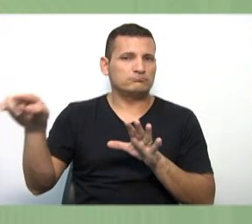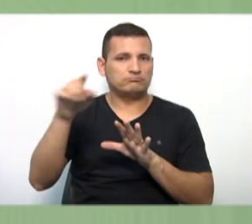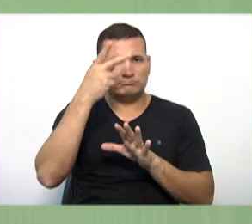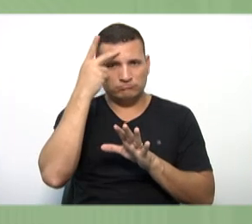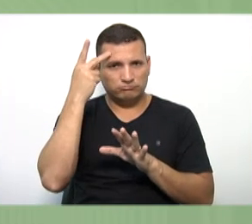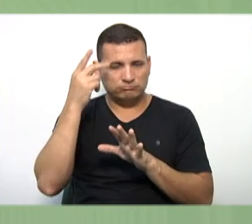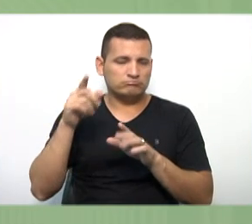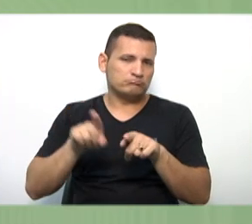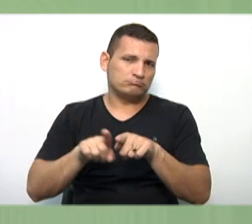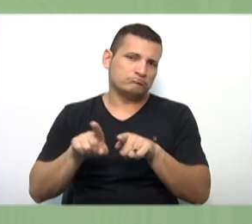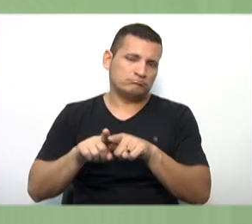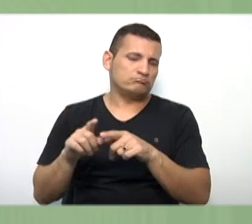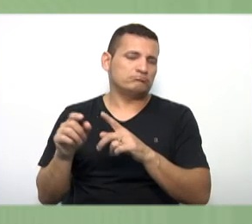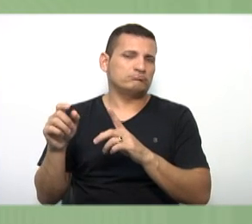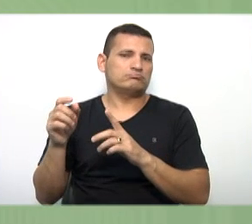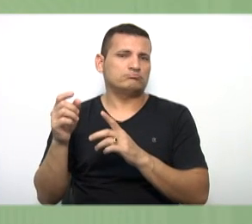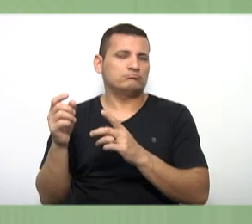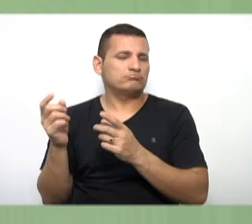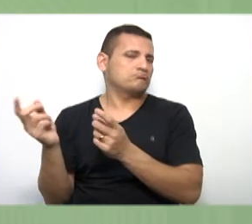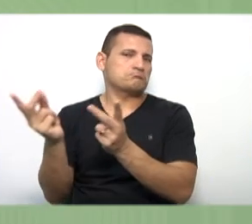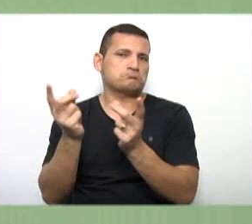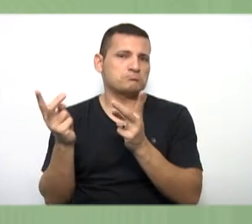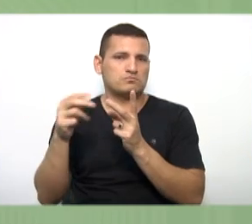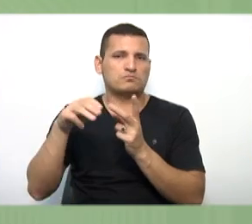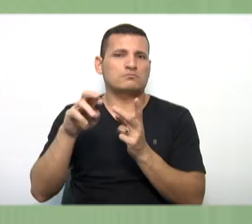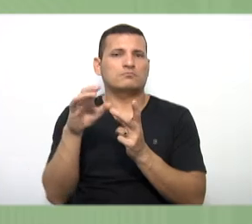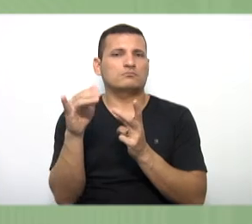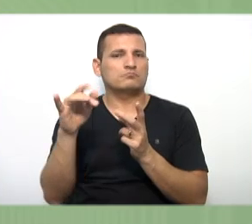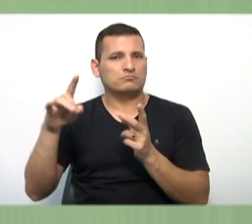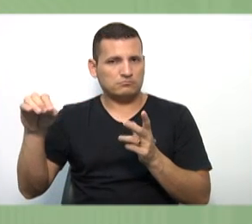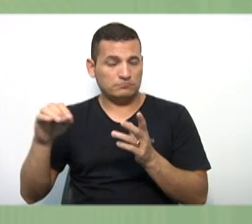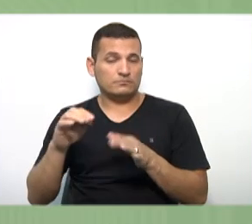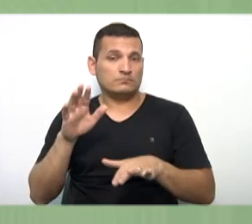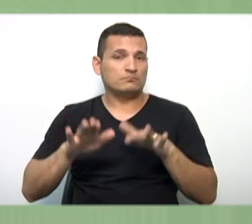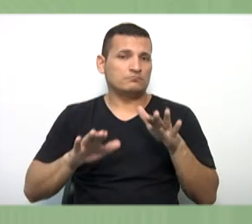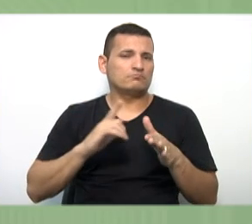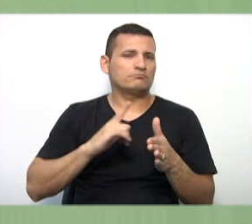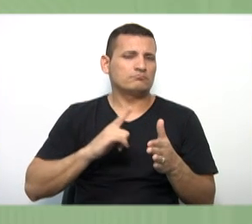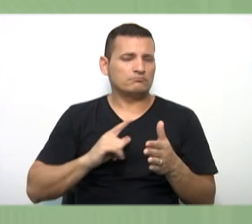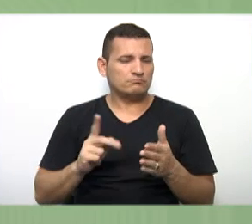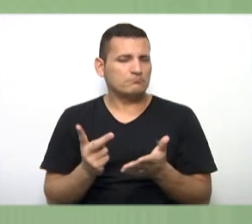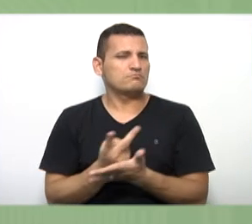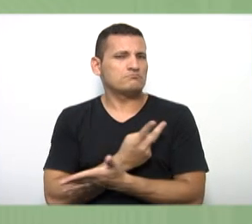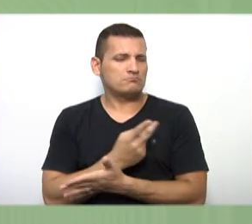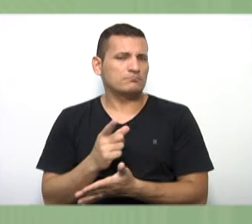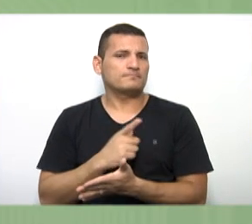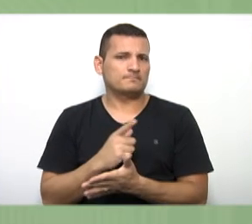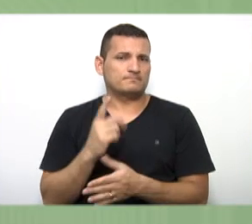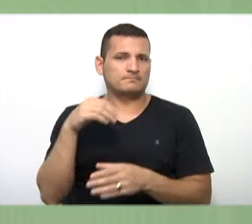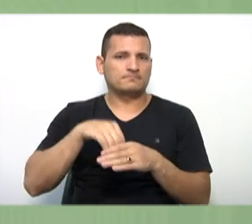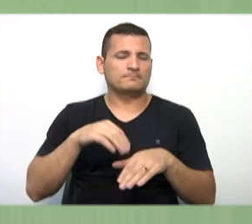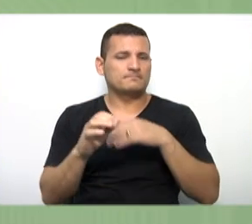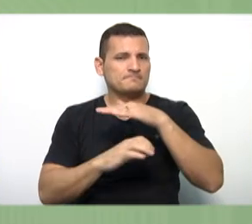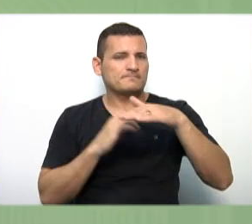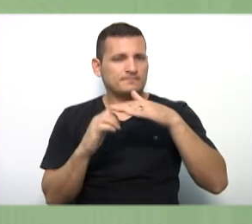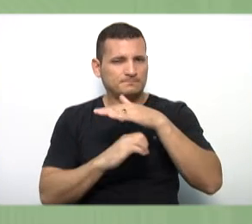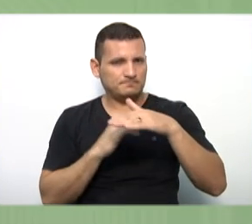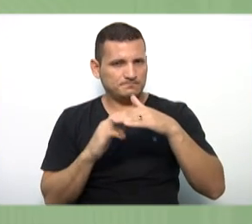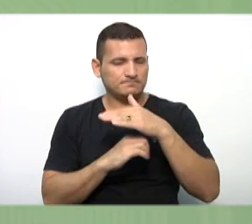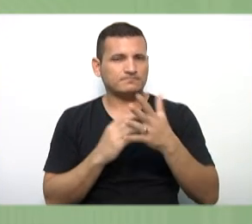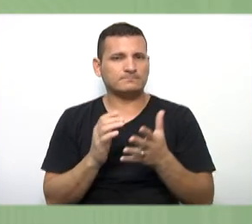vezes, isso tem acontecido com muita frequência nas empresas,